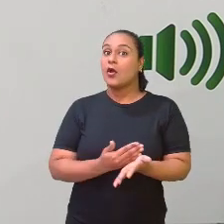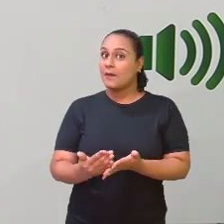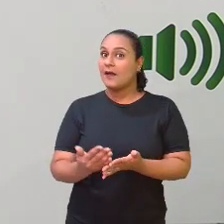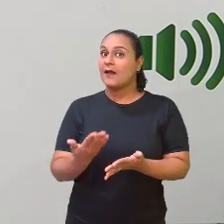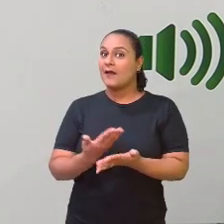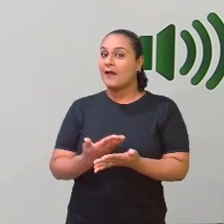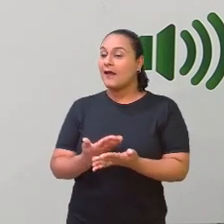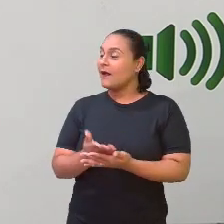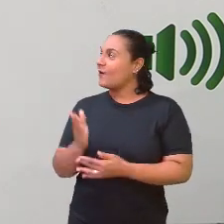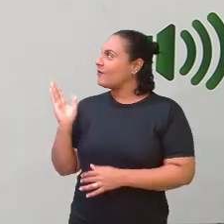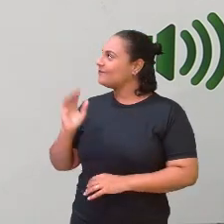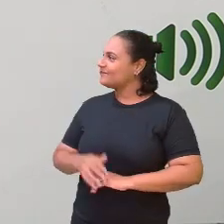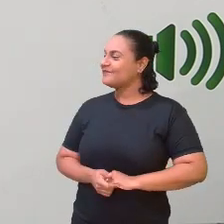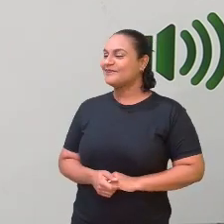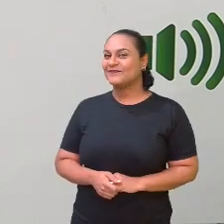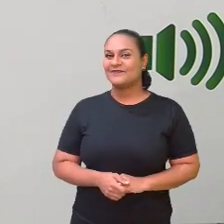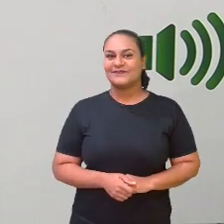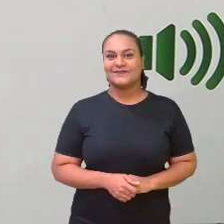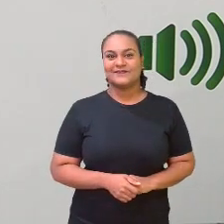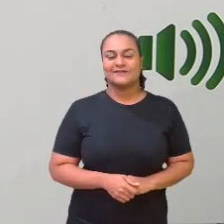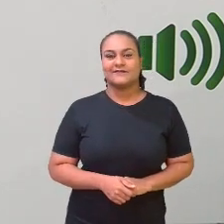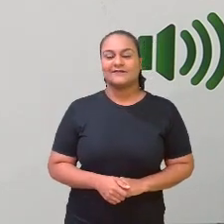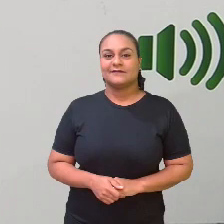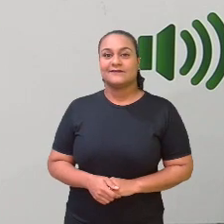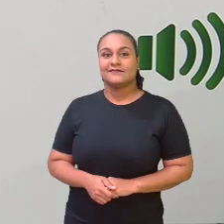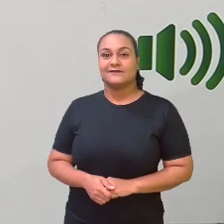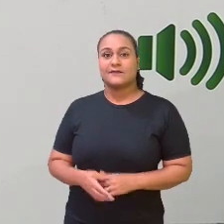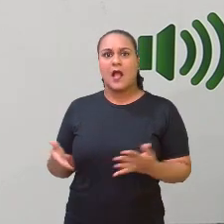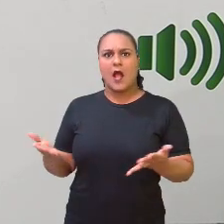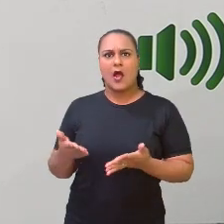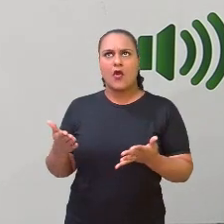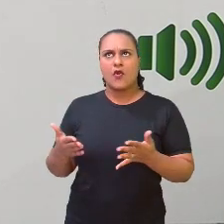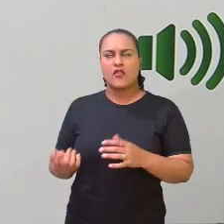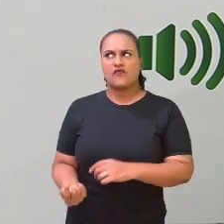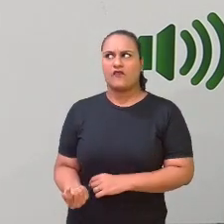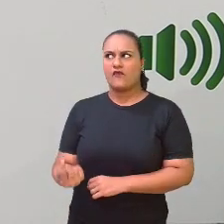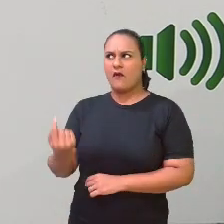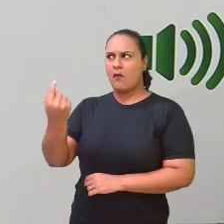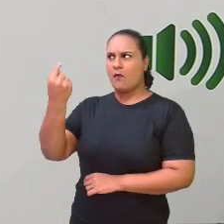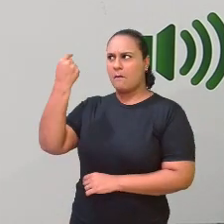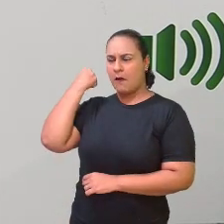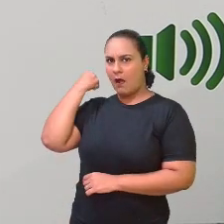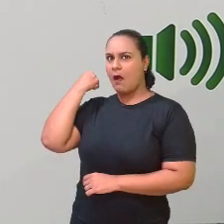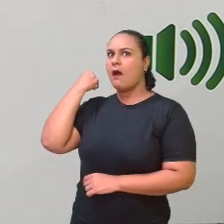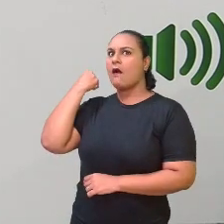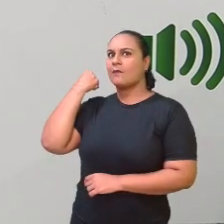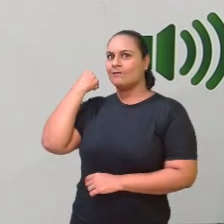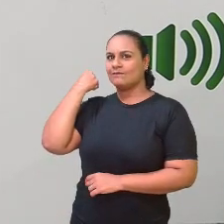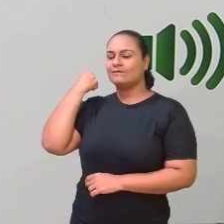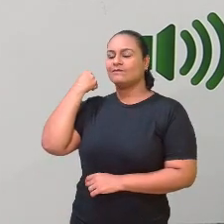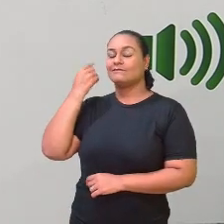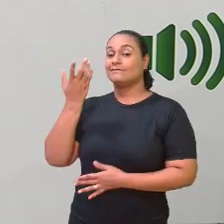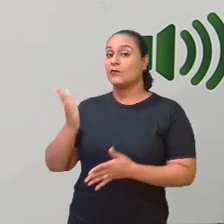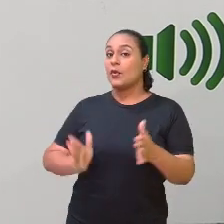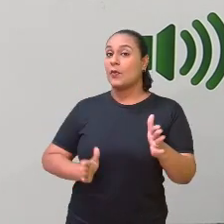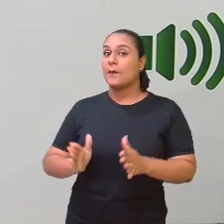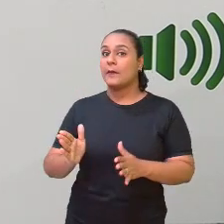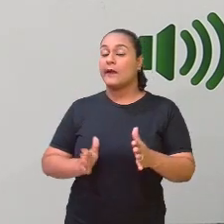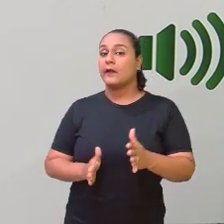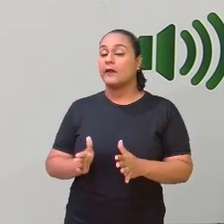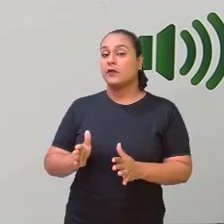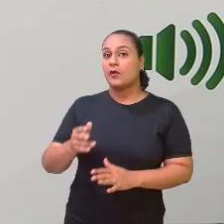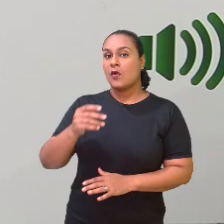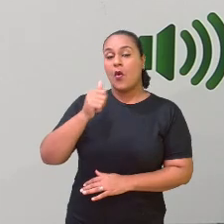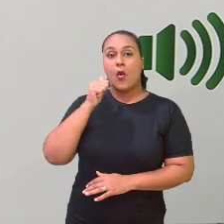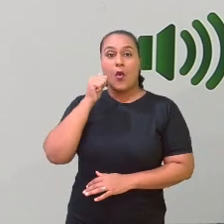aula. Vê só. A gente vai agora para o passado, para a pré-história da humanidade. No momento em que os homens